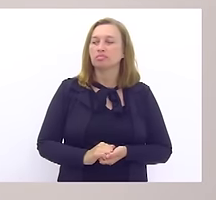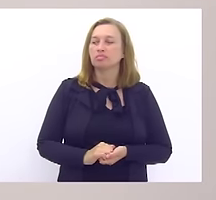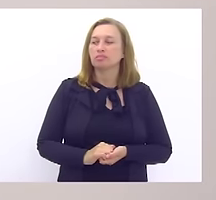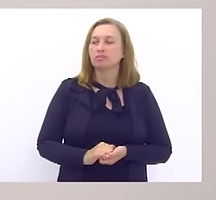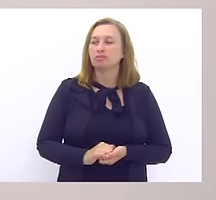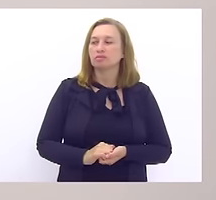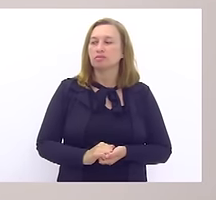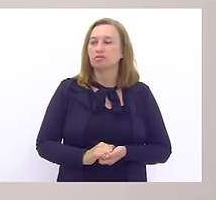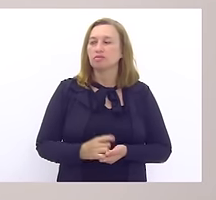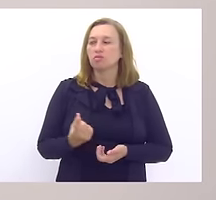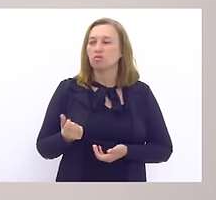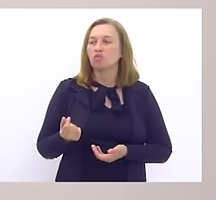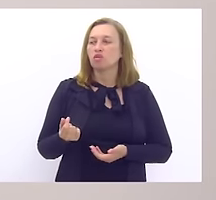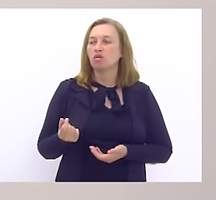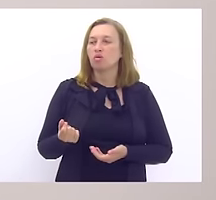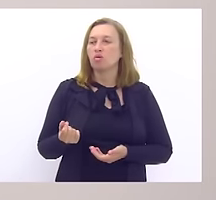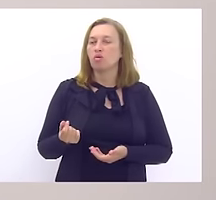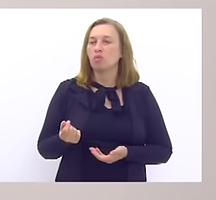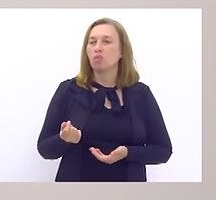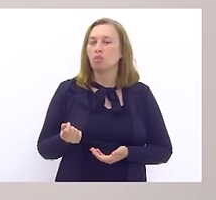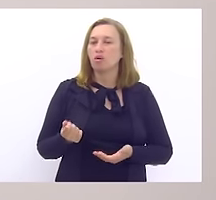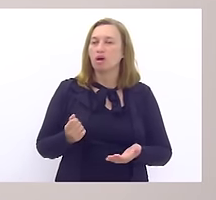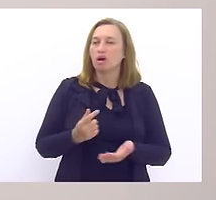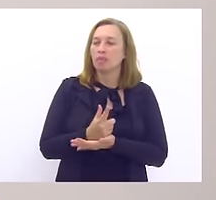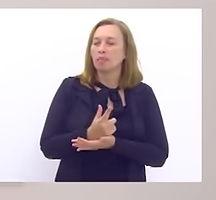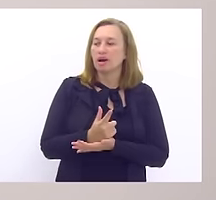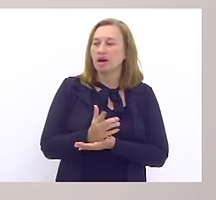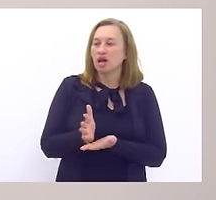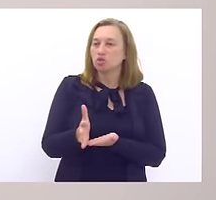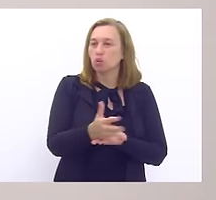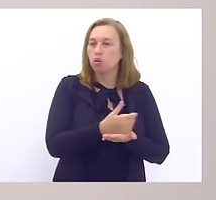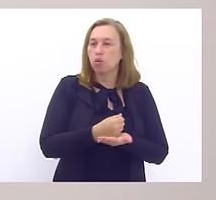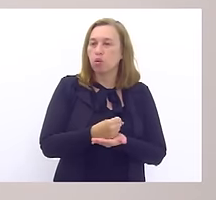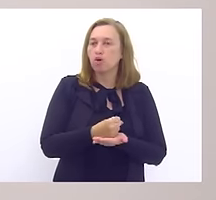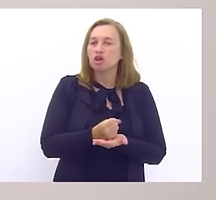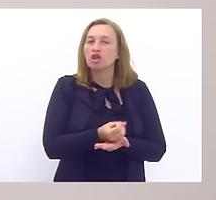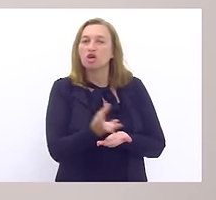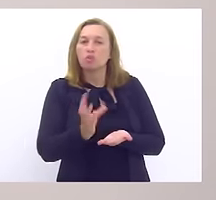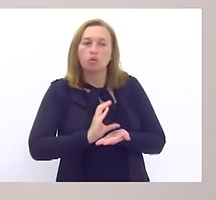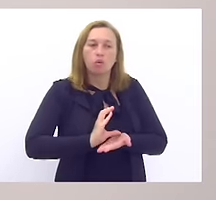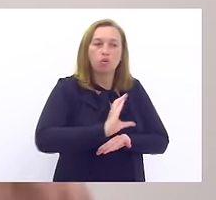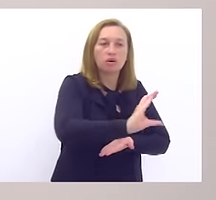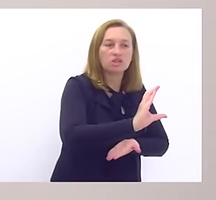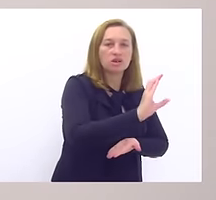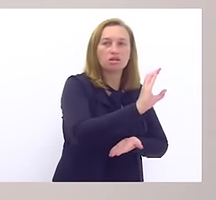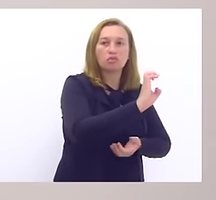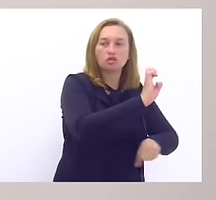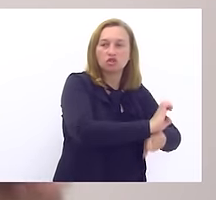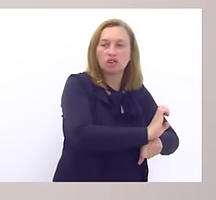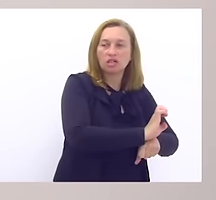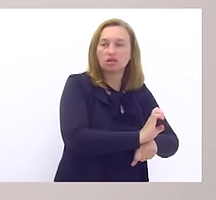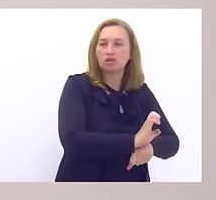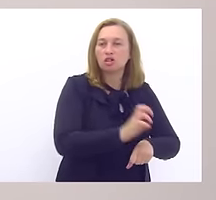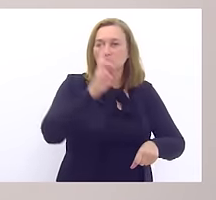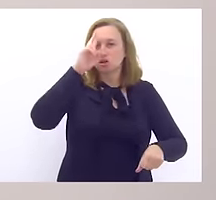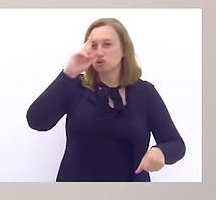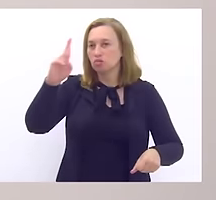Qual o valor arrecadado em média por mês com os leilões e conta repassada ao estado e aos proprietários de veículos